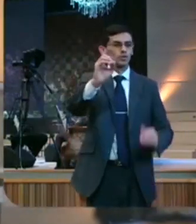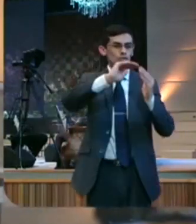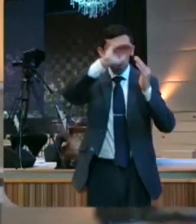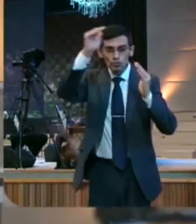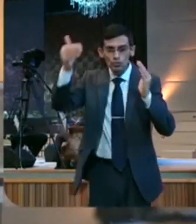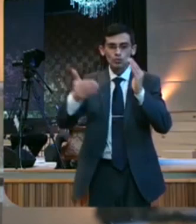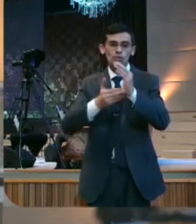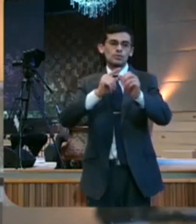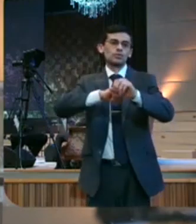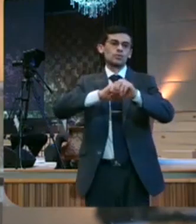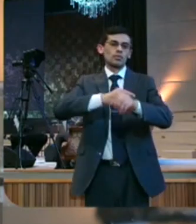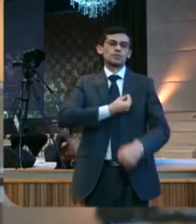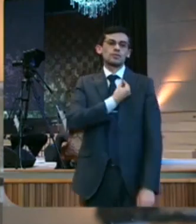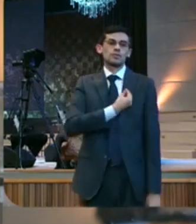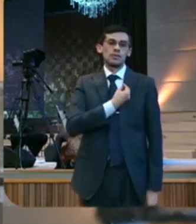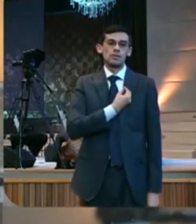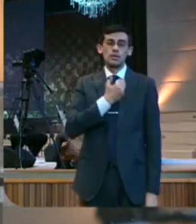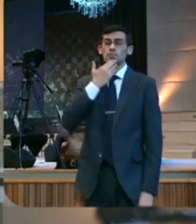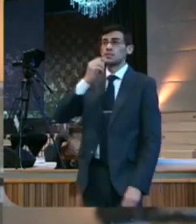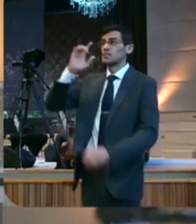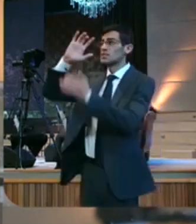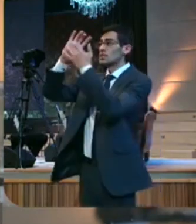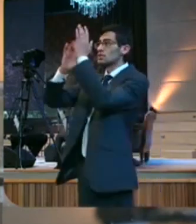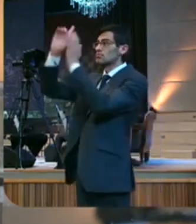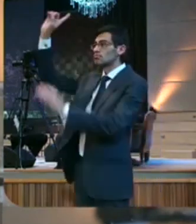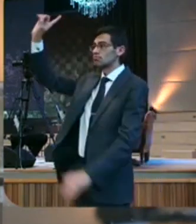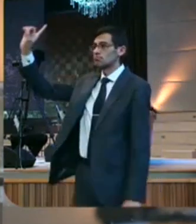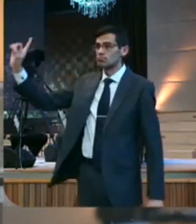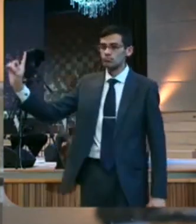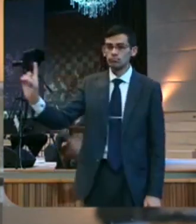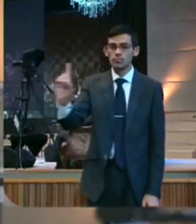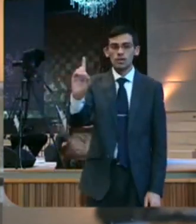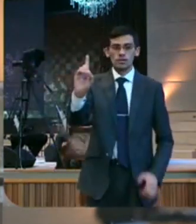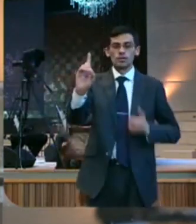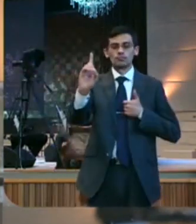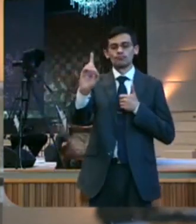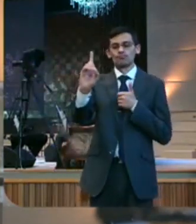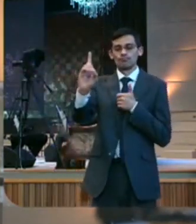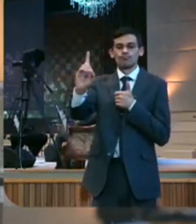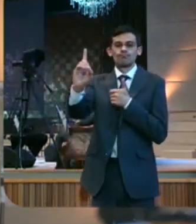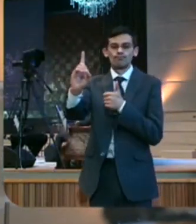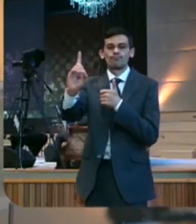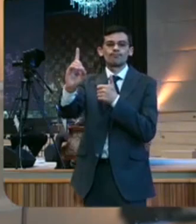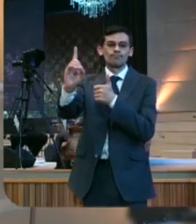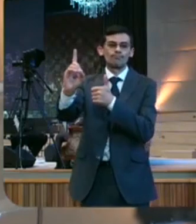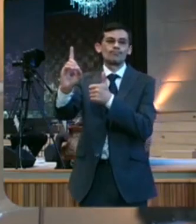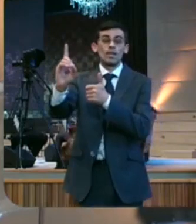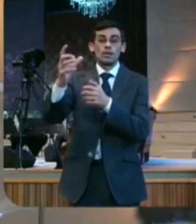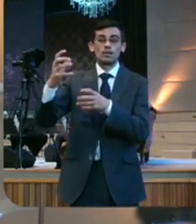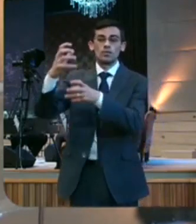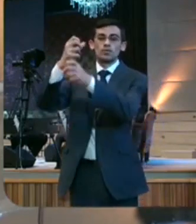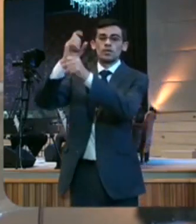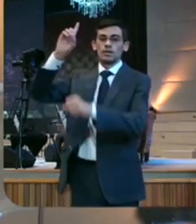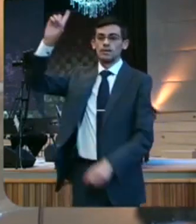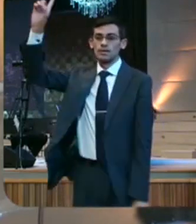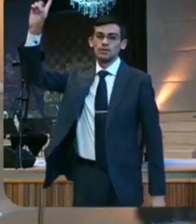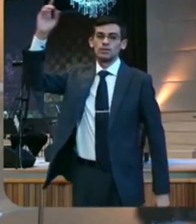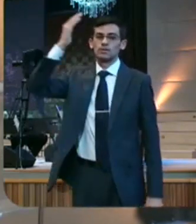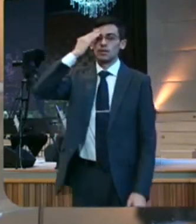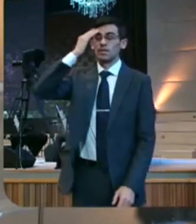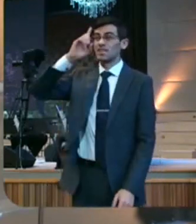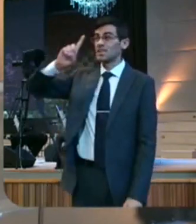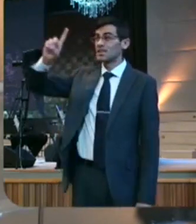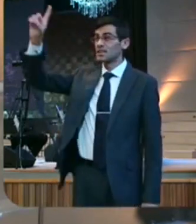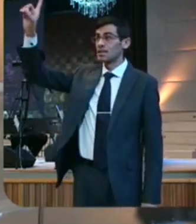vida, nas coisas boas e nas coisas ruins. É confiar que Ele tem